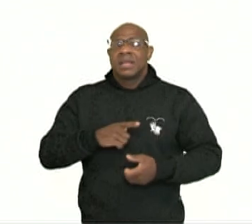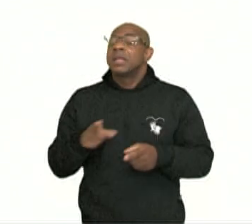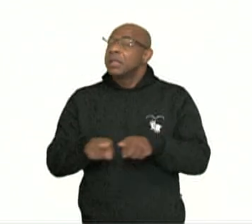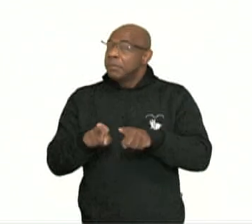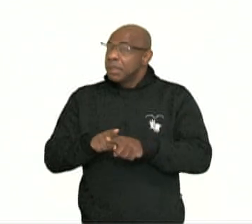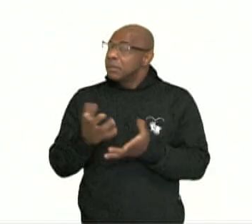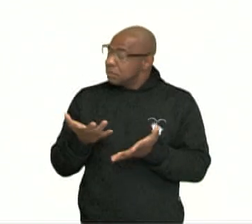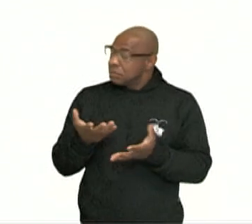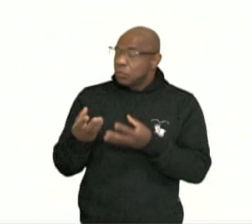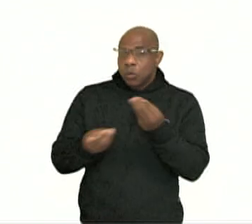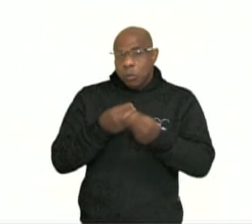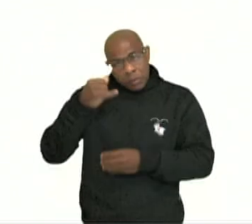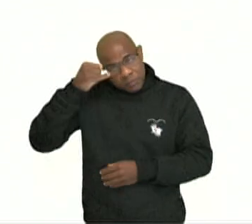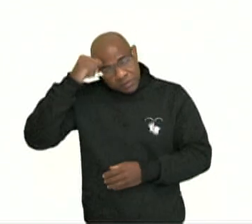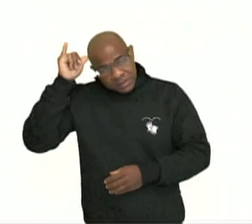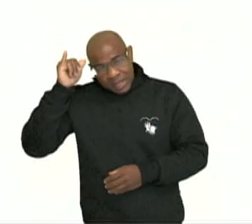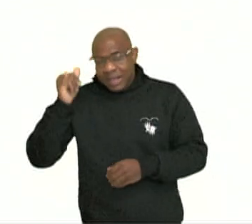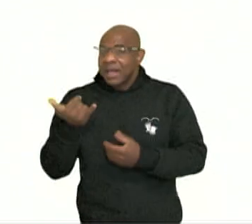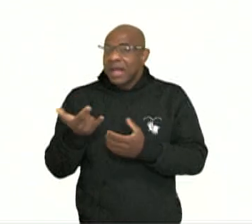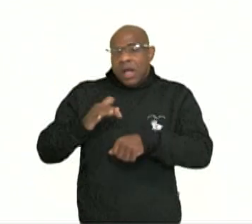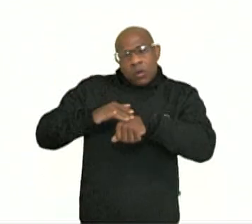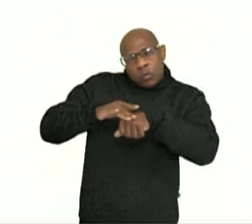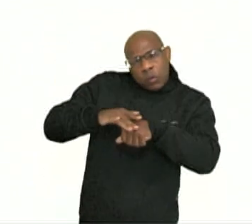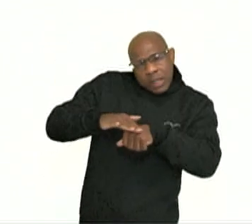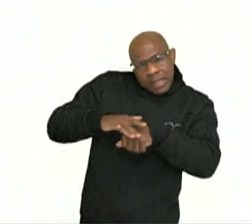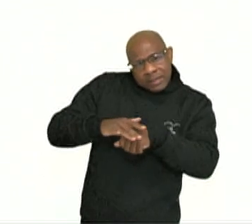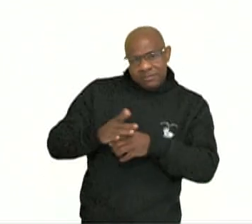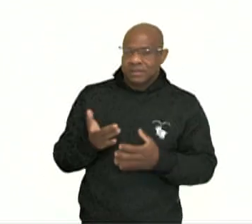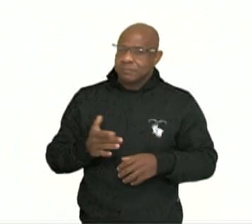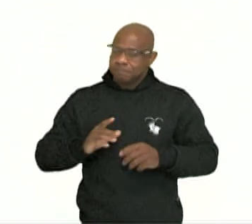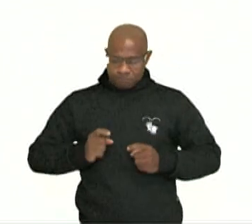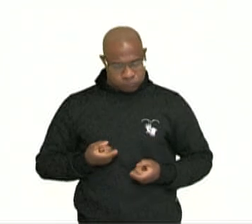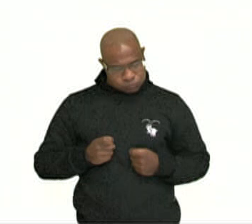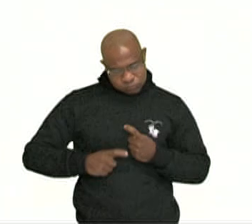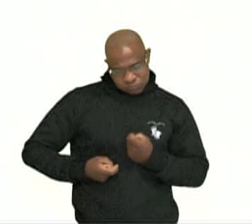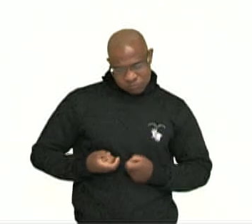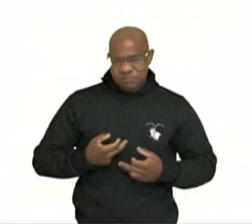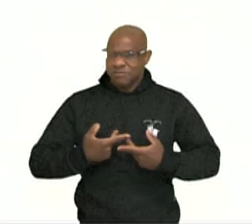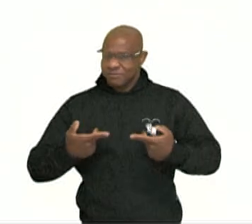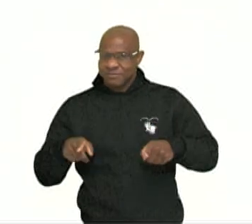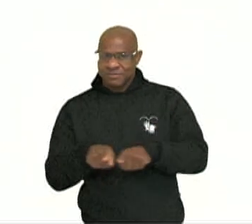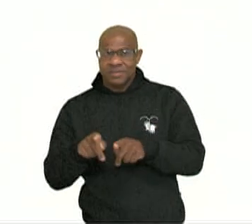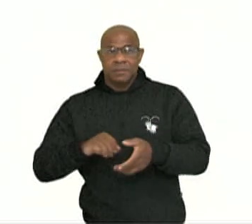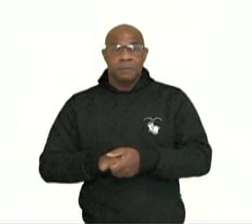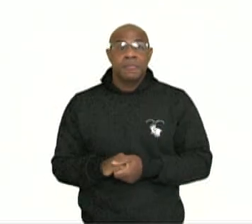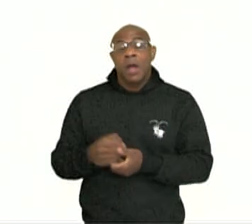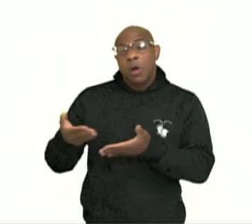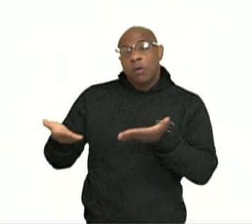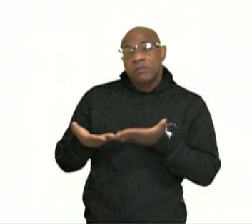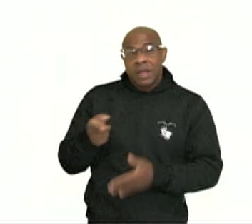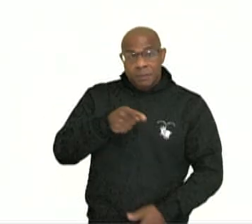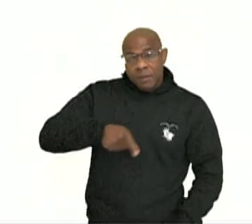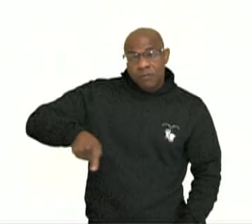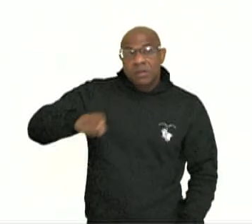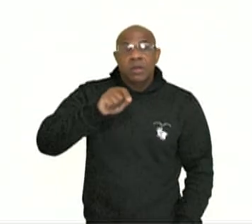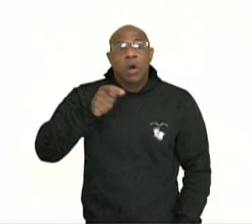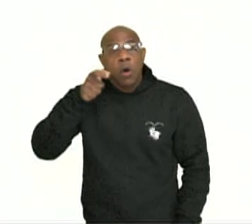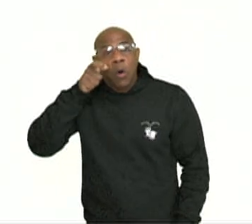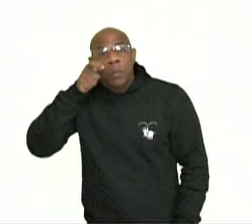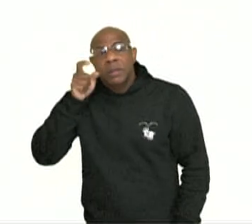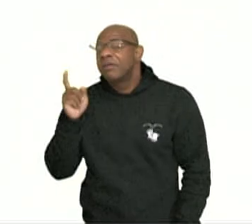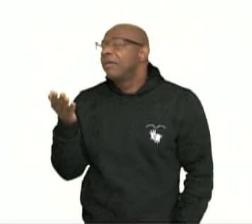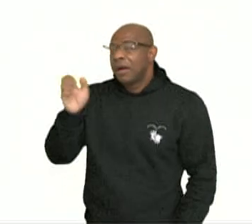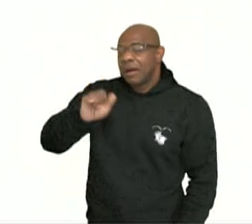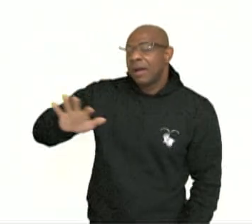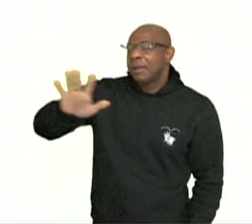corpo, como medida de prevenção para algumas parasitoses. Quero convidar você agora a observar essa imagem